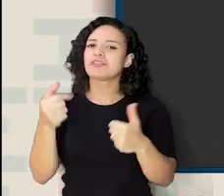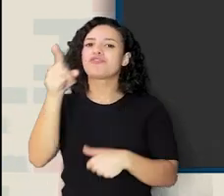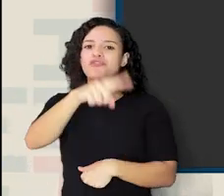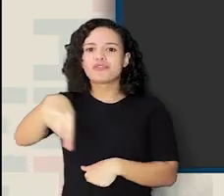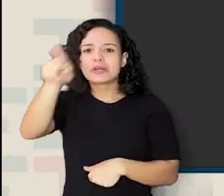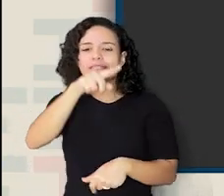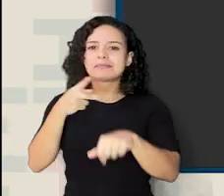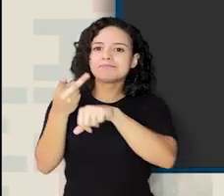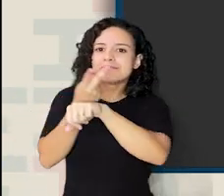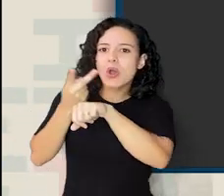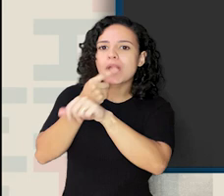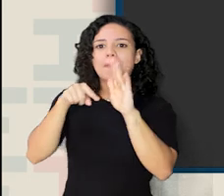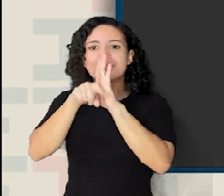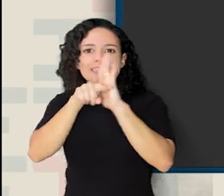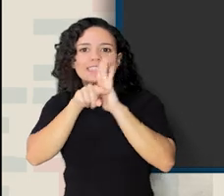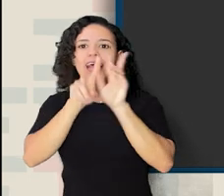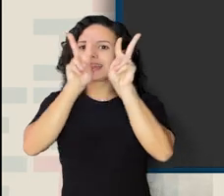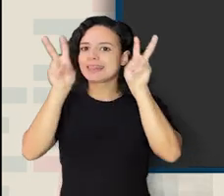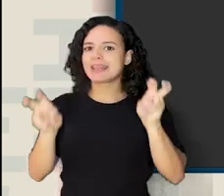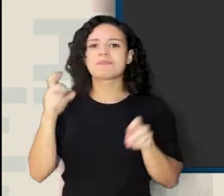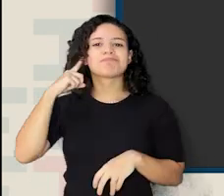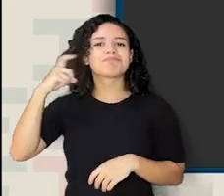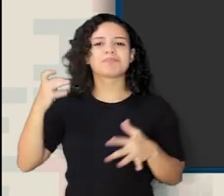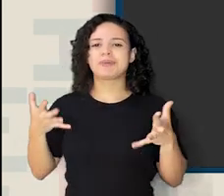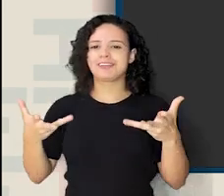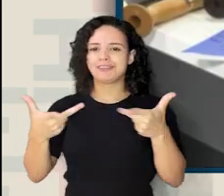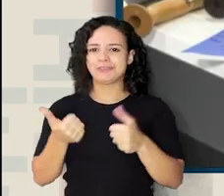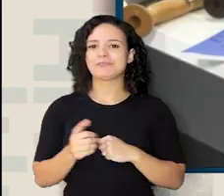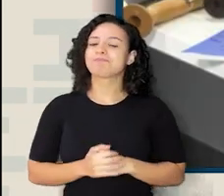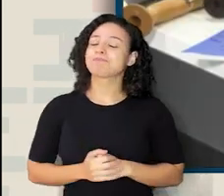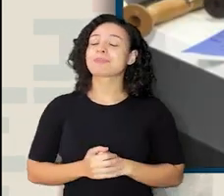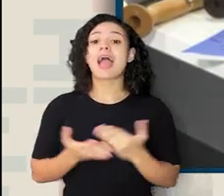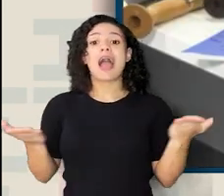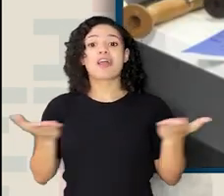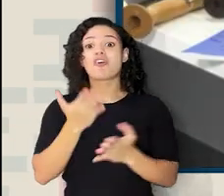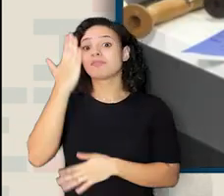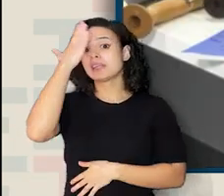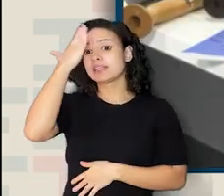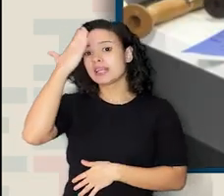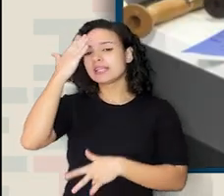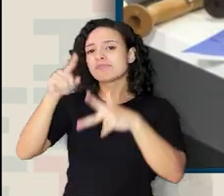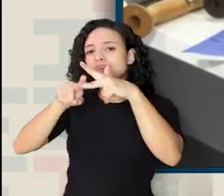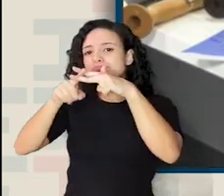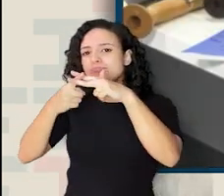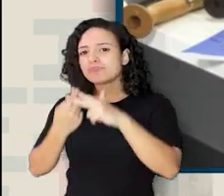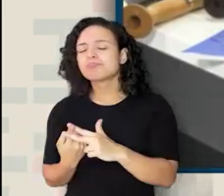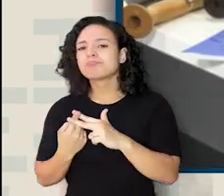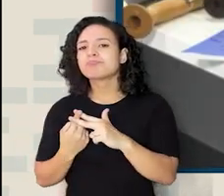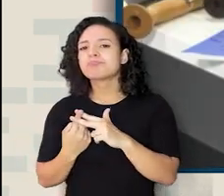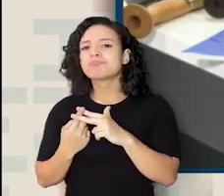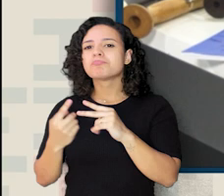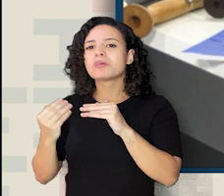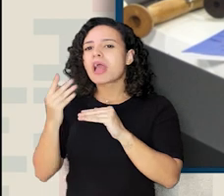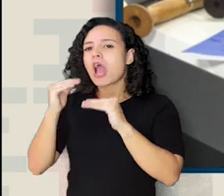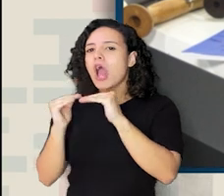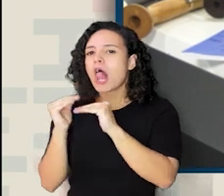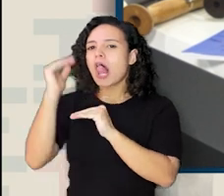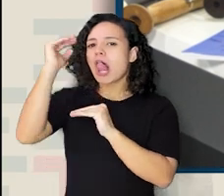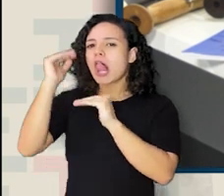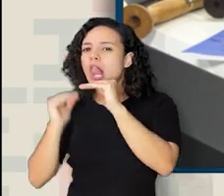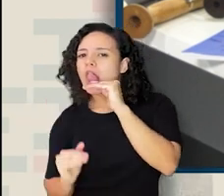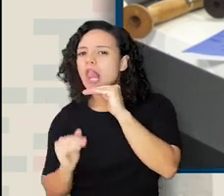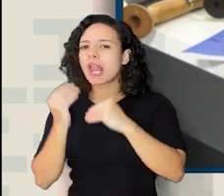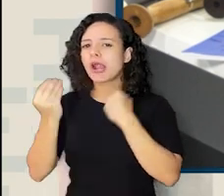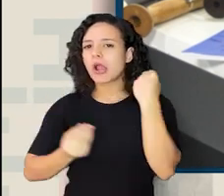um som incrível, vale a pena também vocês pesquisarem sobre isso. Então vamos entender um pouco sobre a extensão das flautas